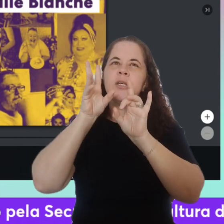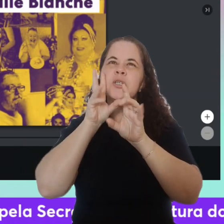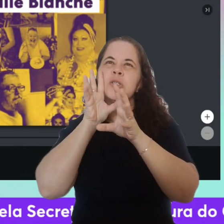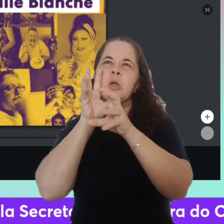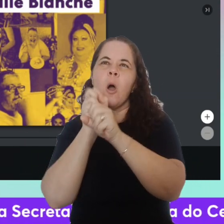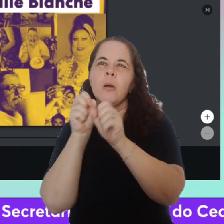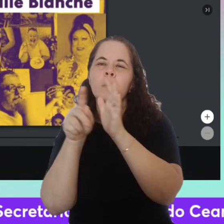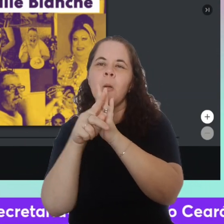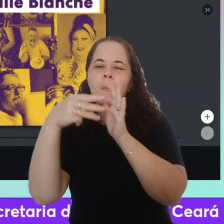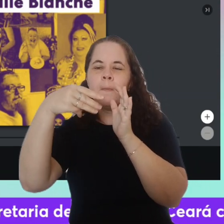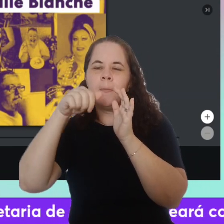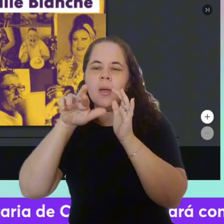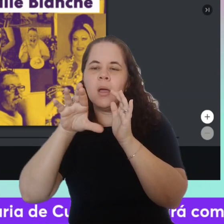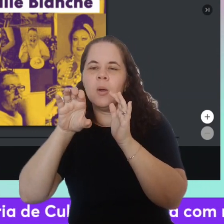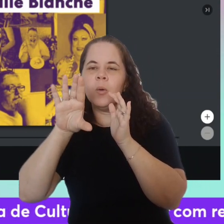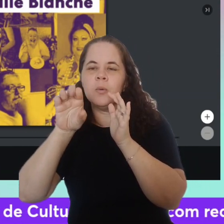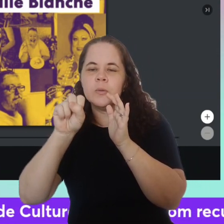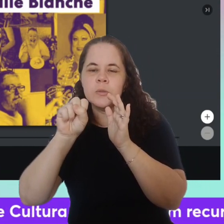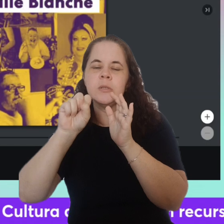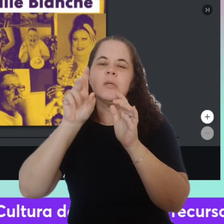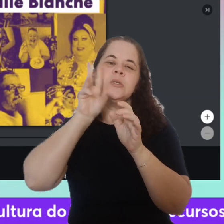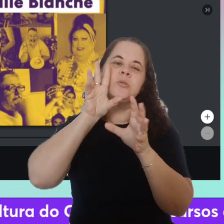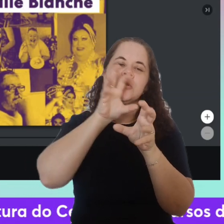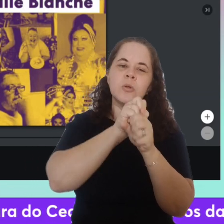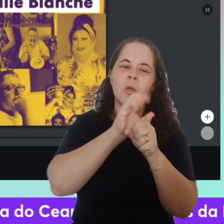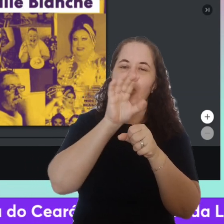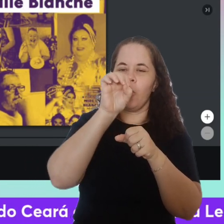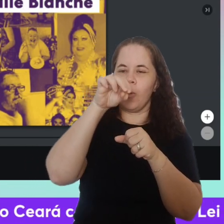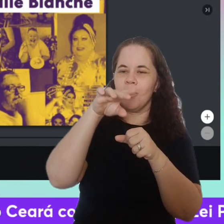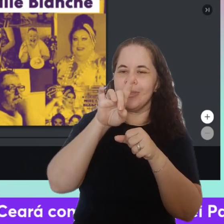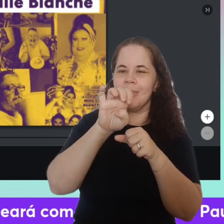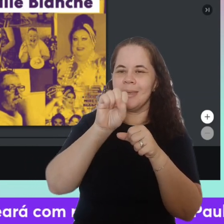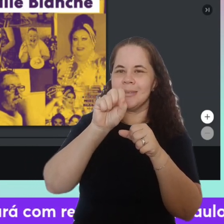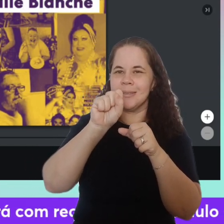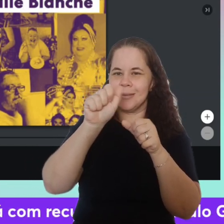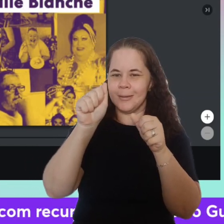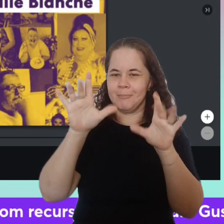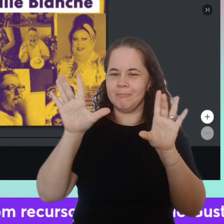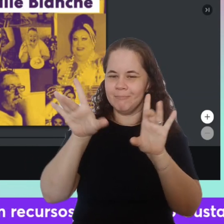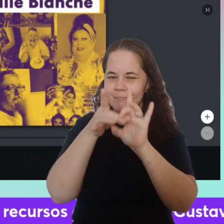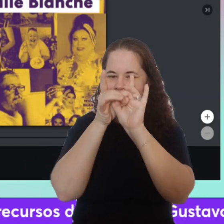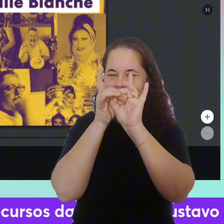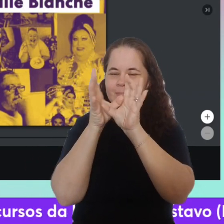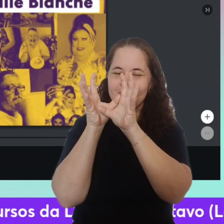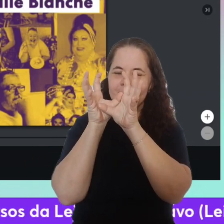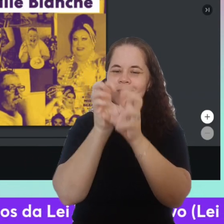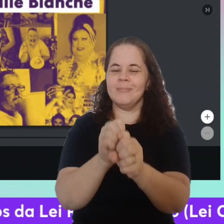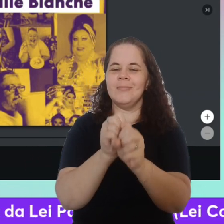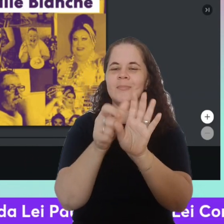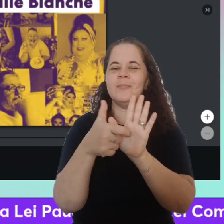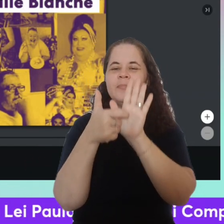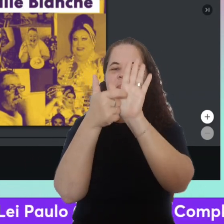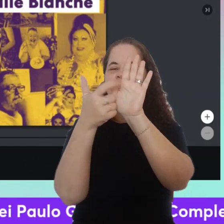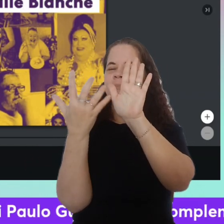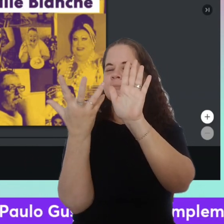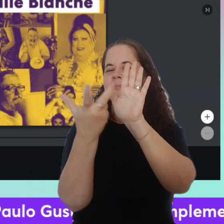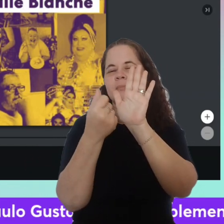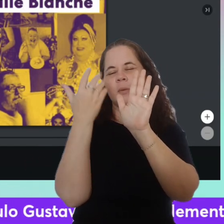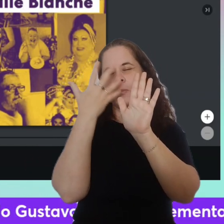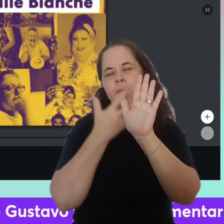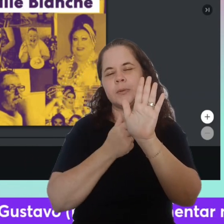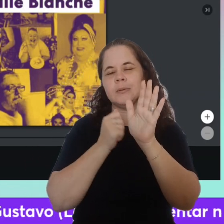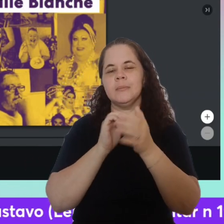fotos, alguns registros, umas montagens muito bonitas que o Lucas também é responsável por essa parte de arte aí.